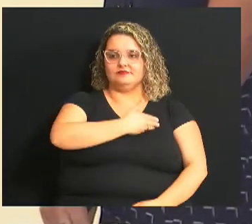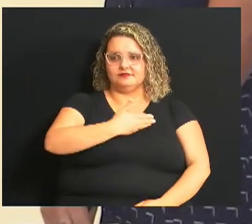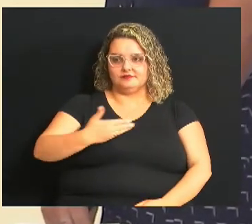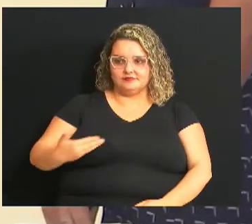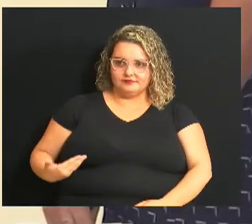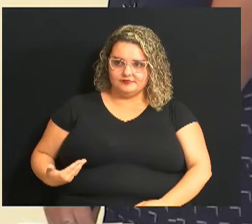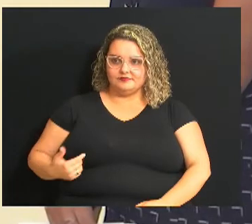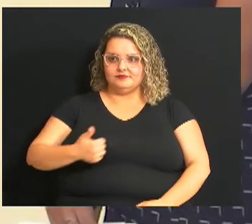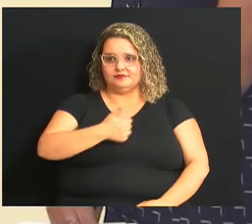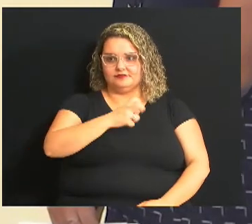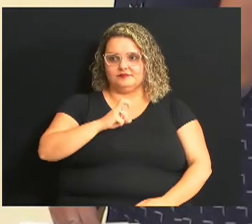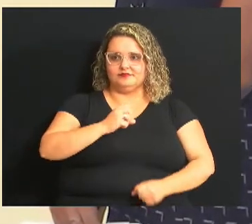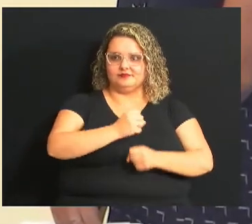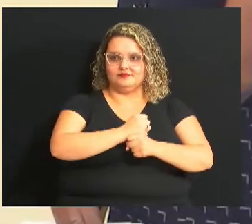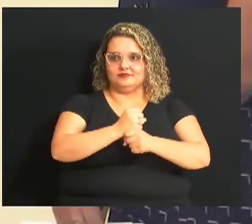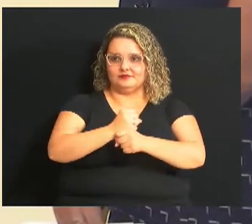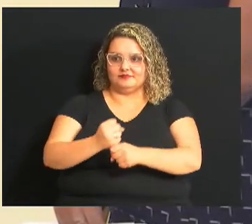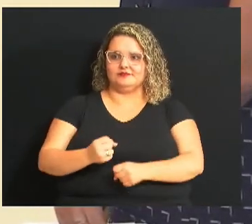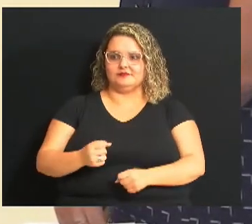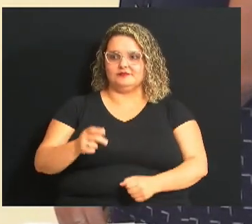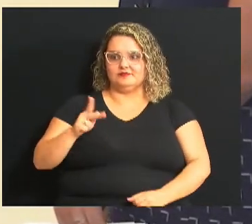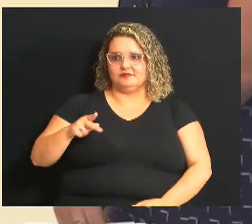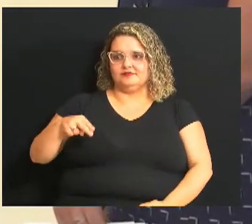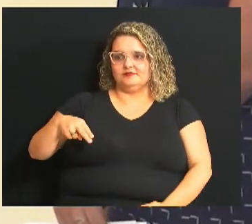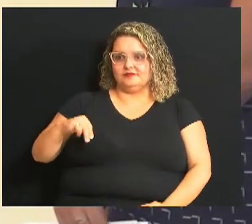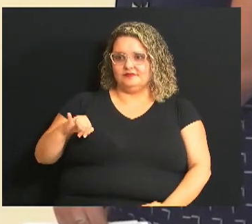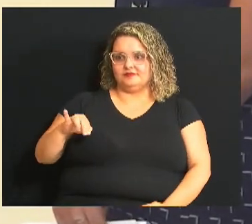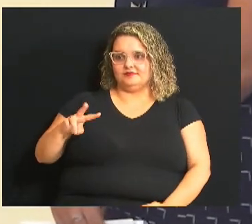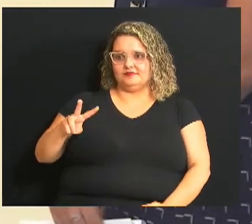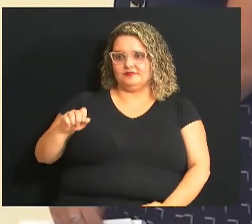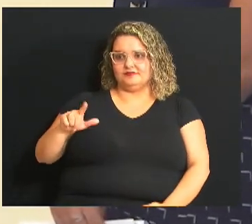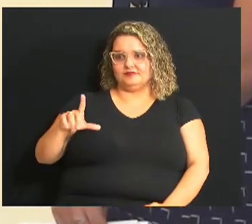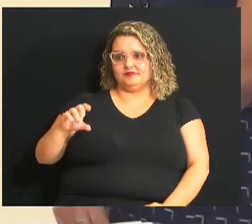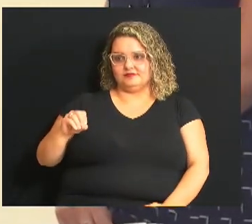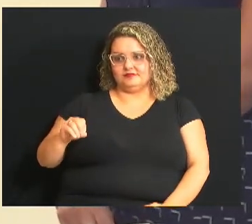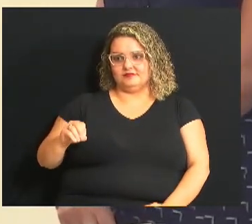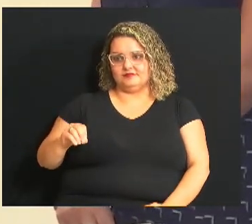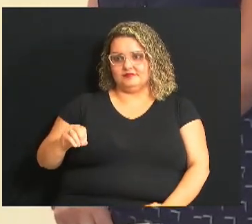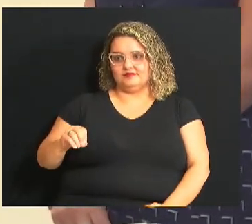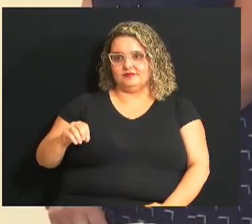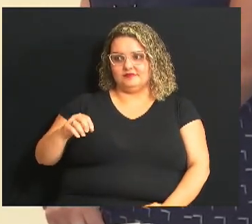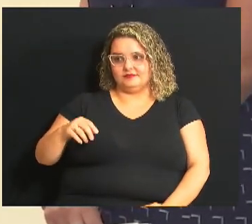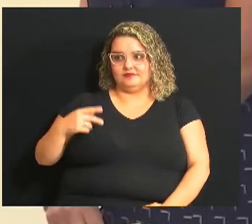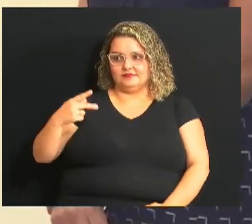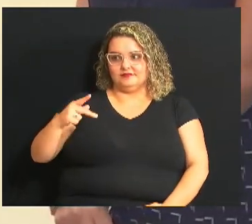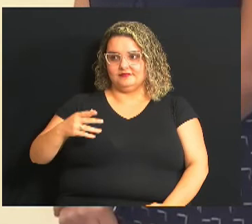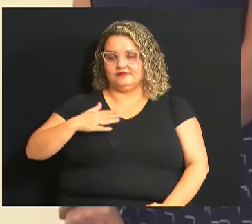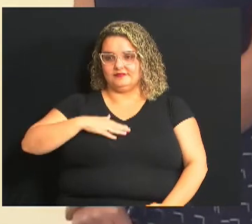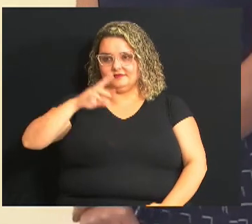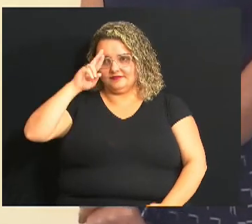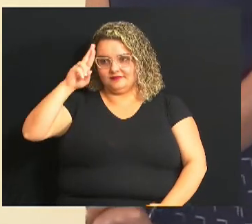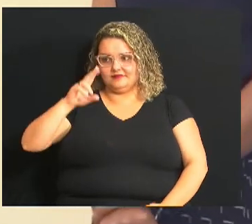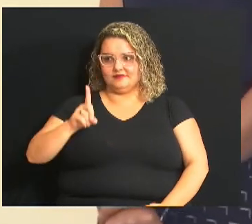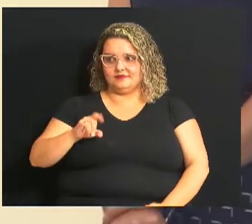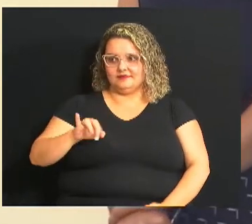anos, inclusive o professor Nivaldo, acho que talvez não saiba, mas ele foi meu chefe, foi meu